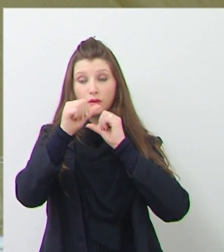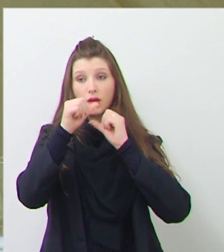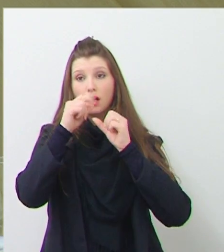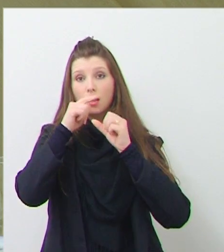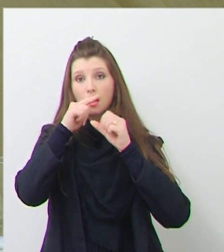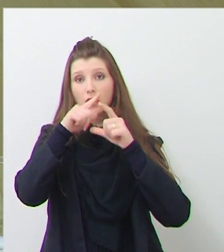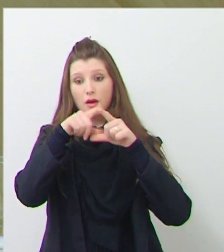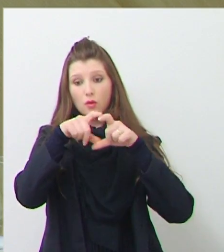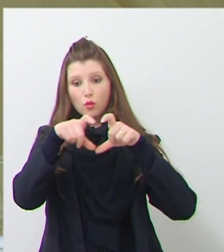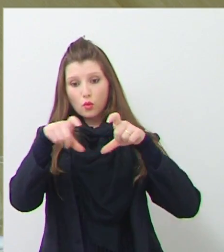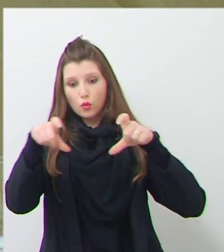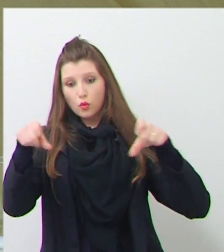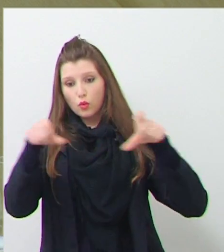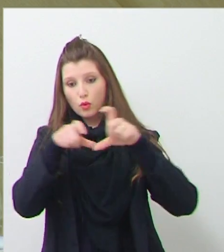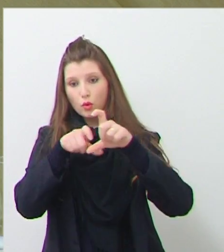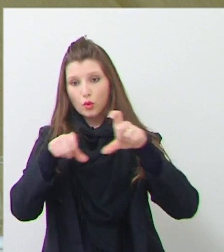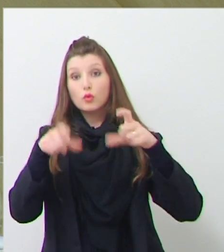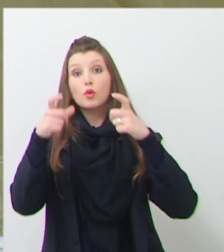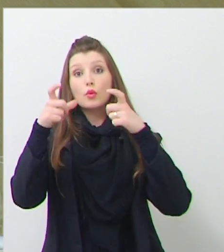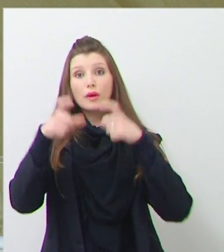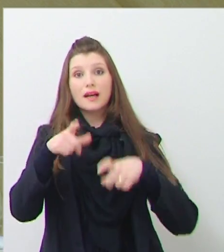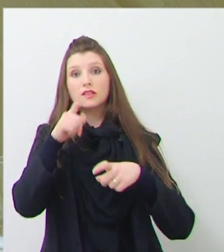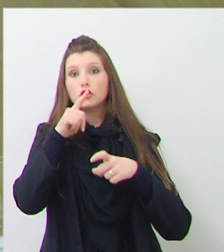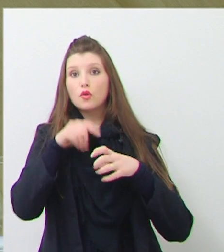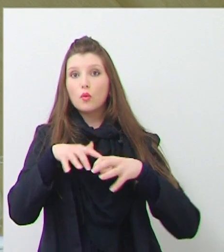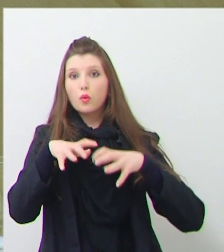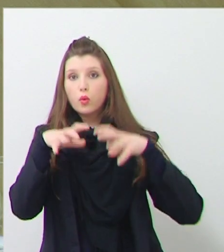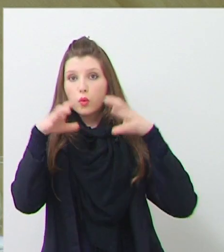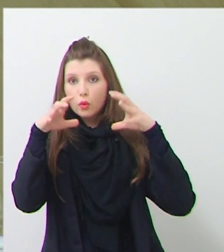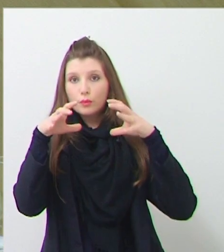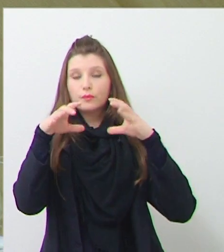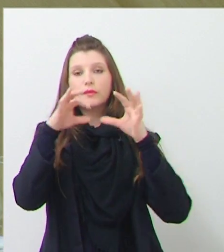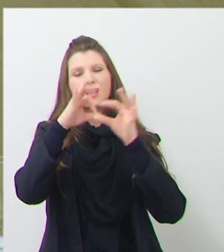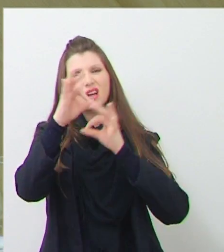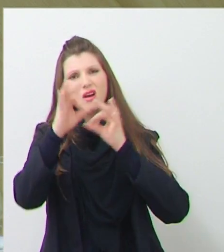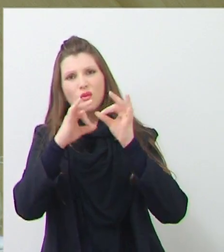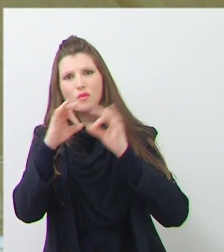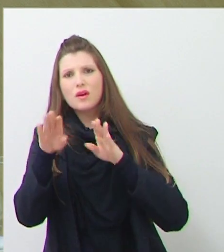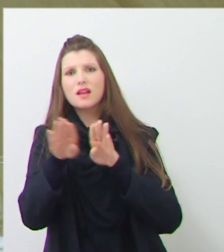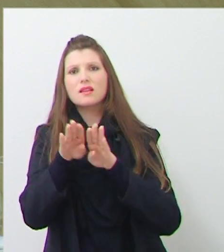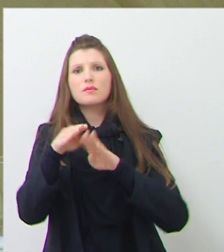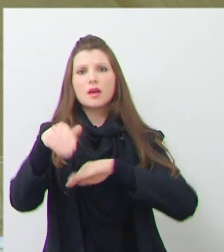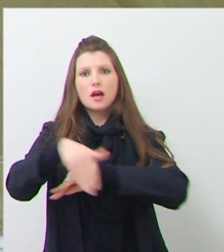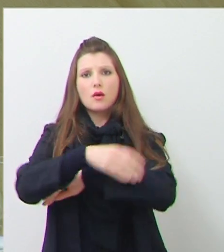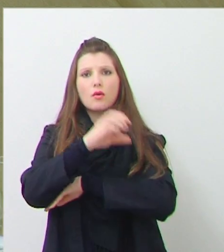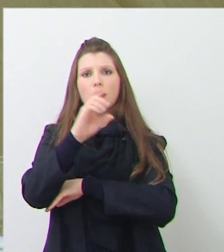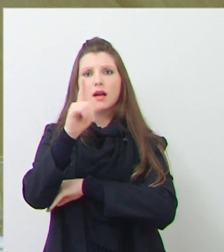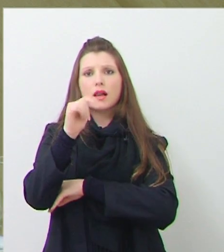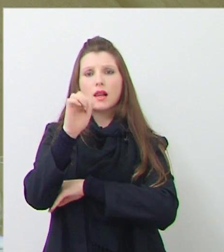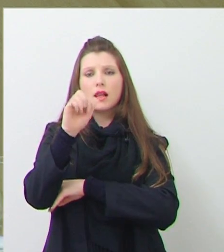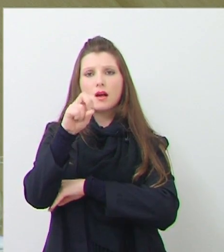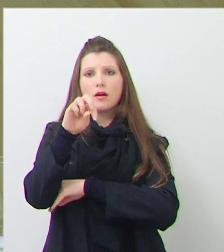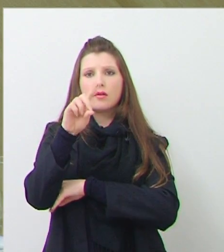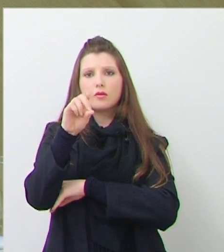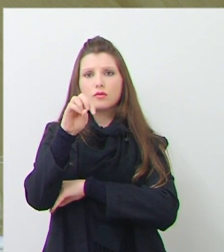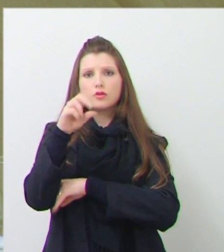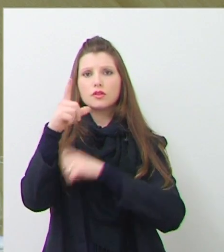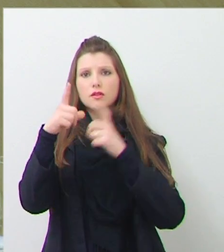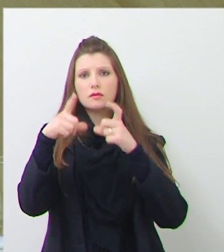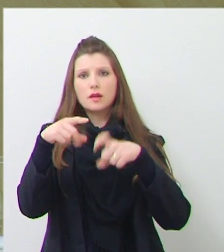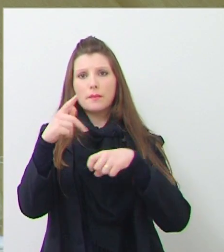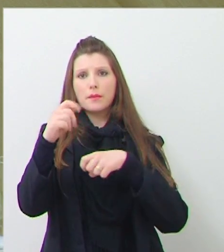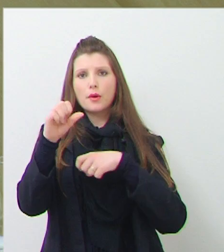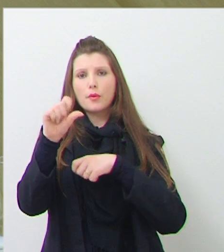dois pontos de alagamento, bem como colocação de material consistente na rua Docelira, Claudina Evaristo, bairro